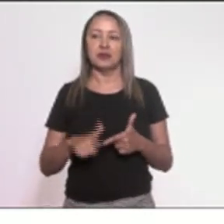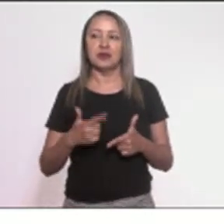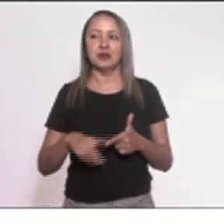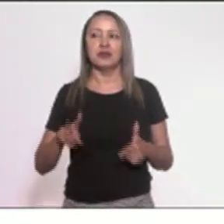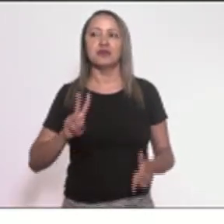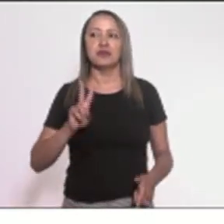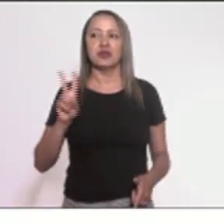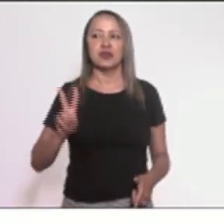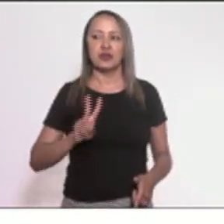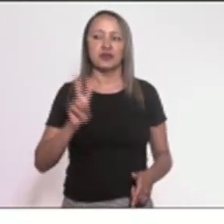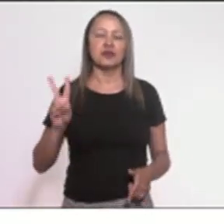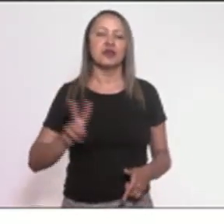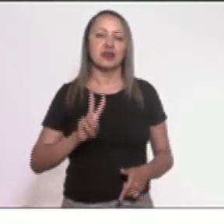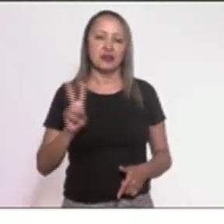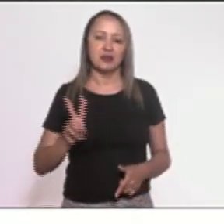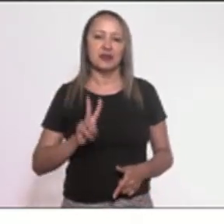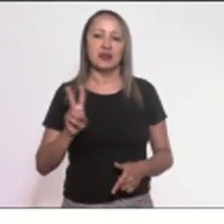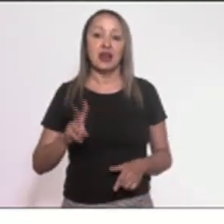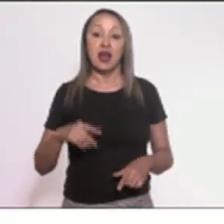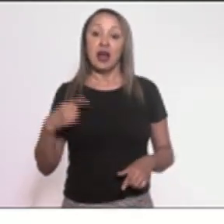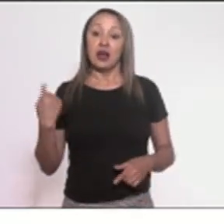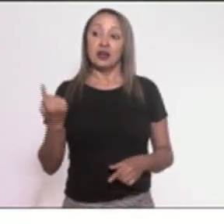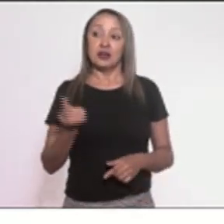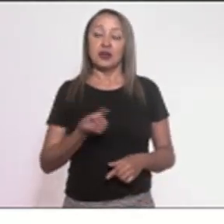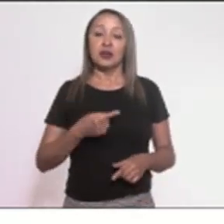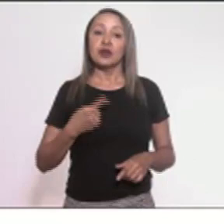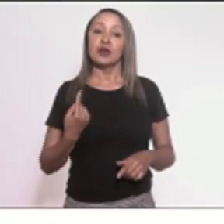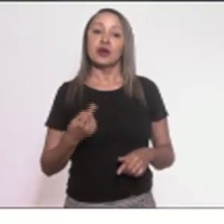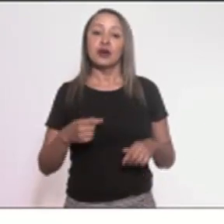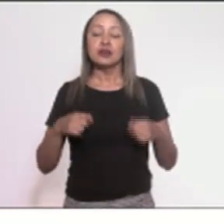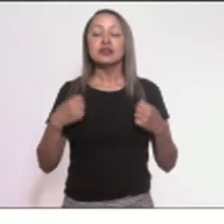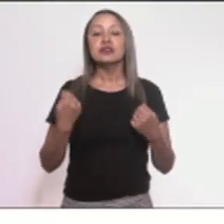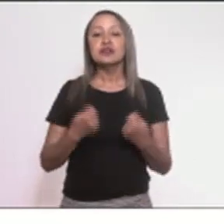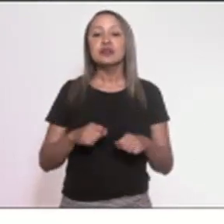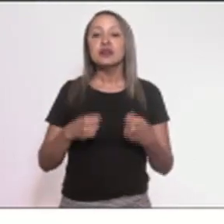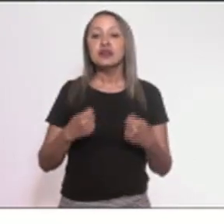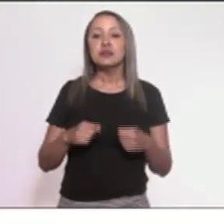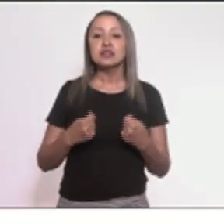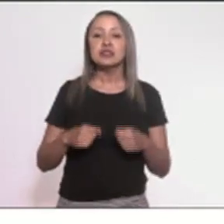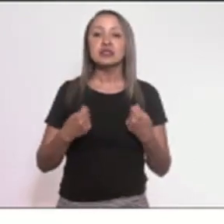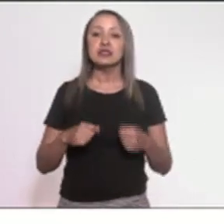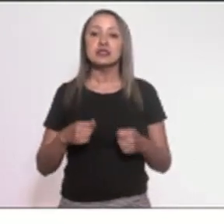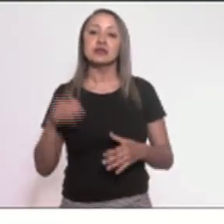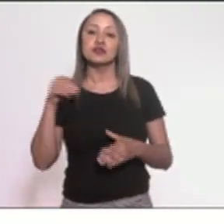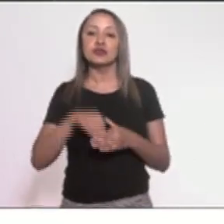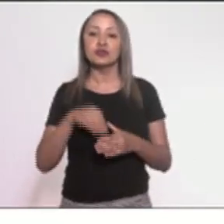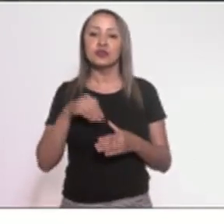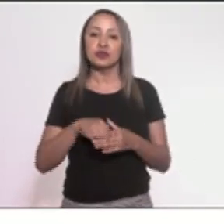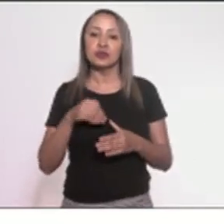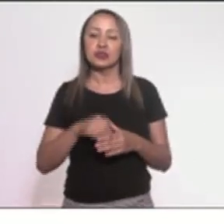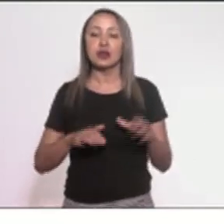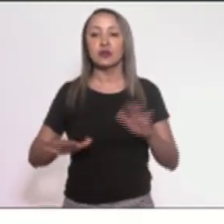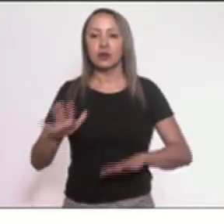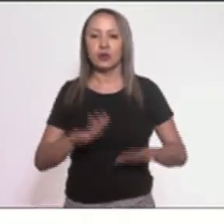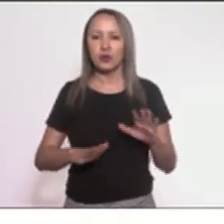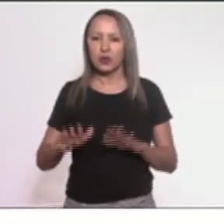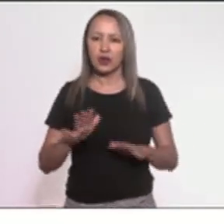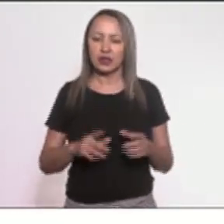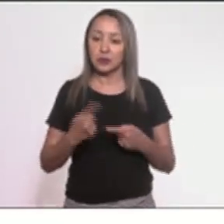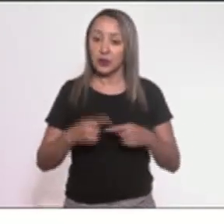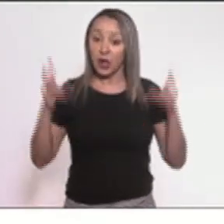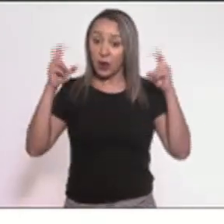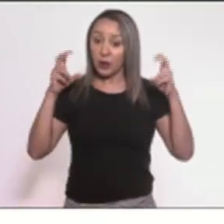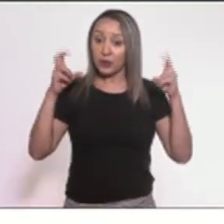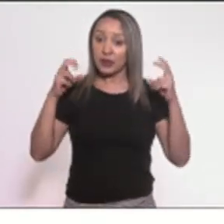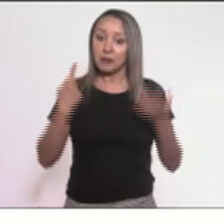pedir a vocês, nobres deputados, vamos prestar atenção, vamos votar com carinho, é um assunto muito